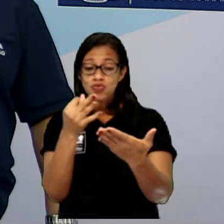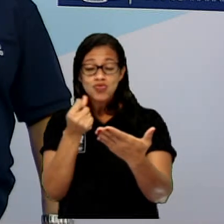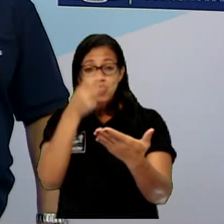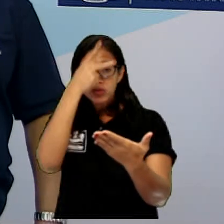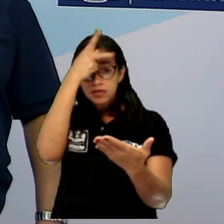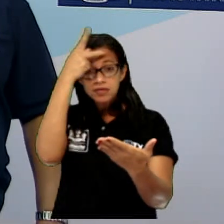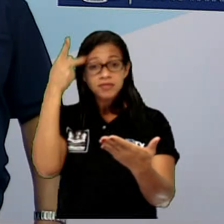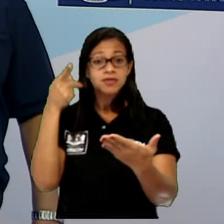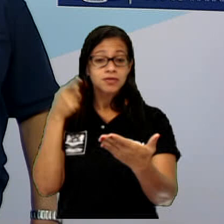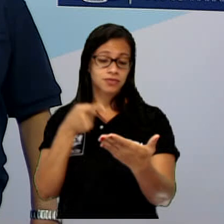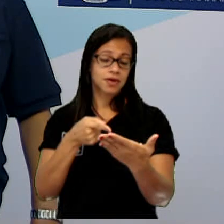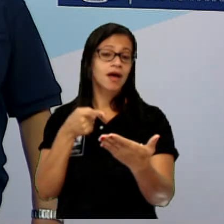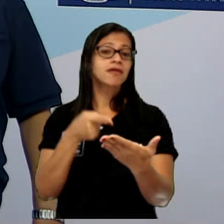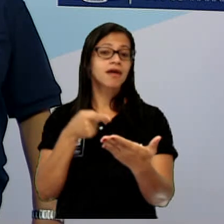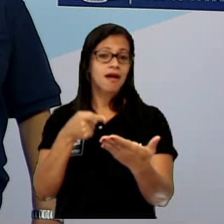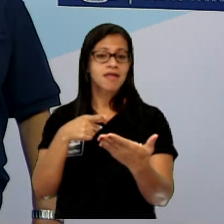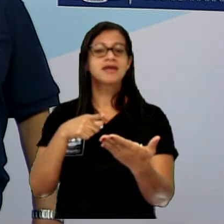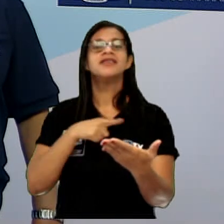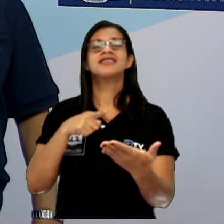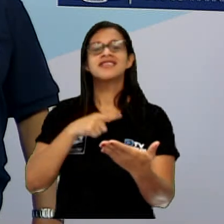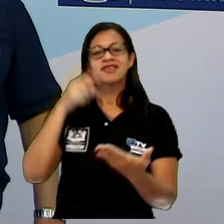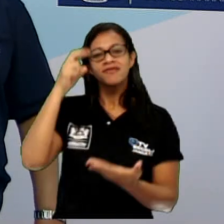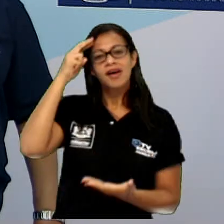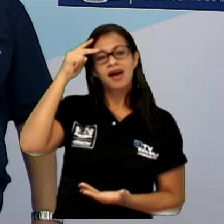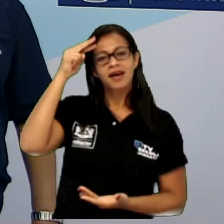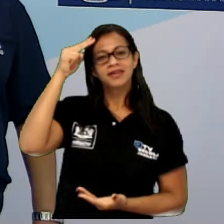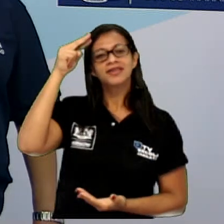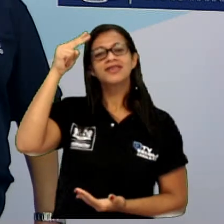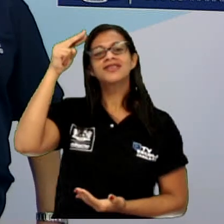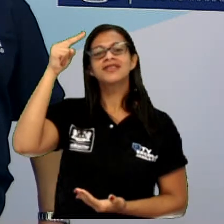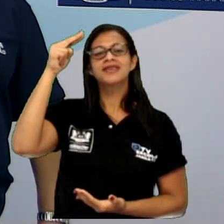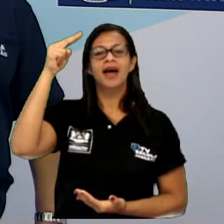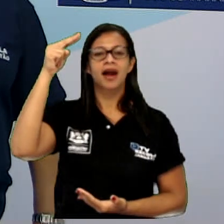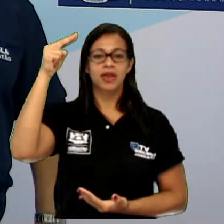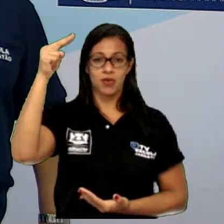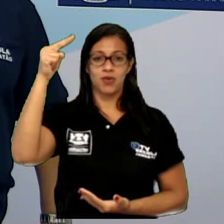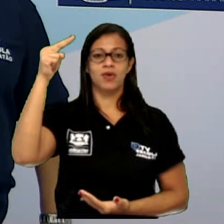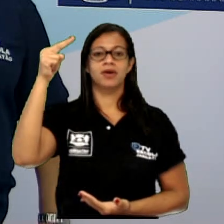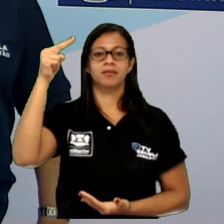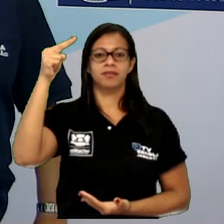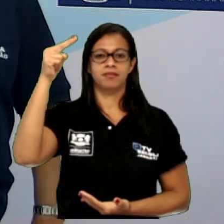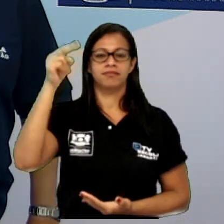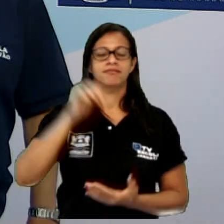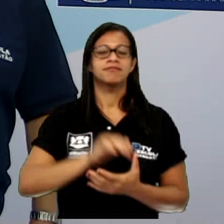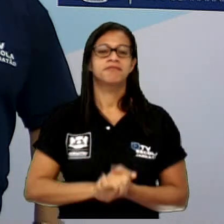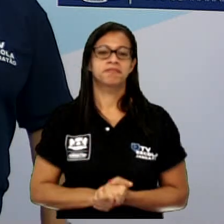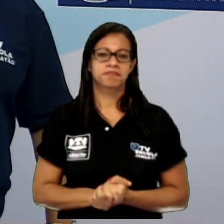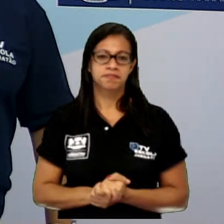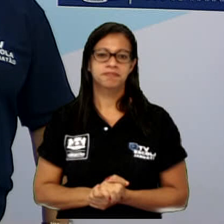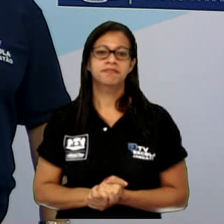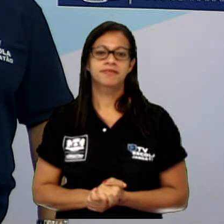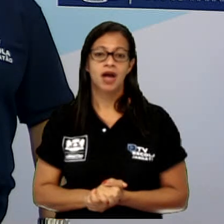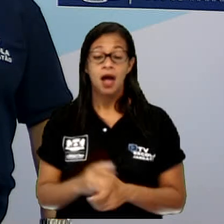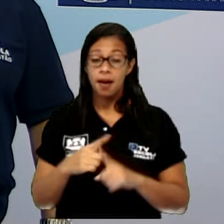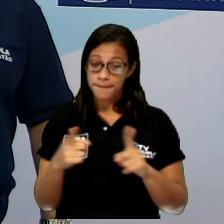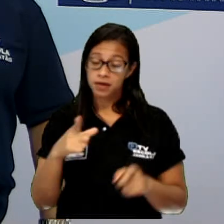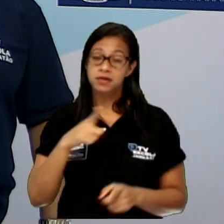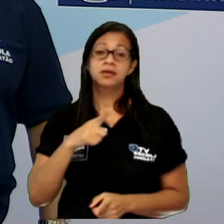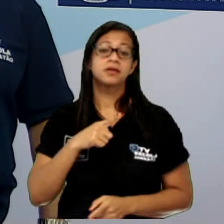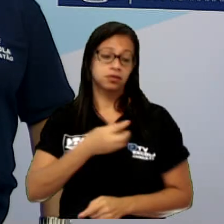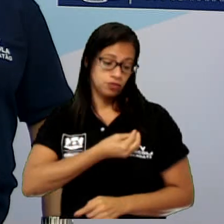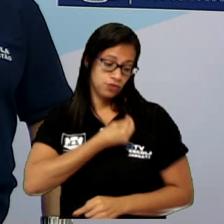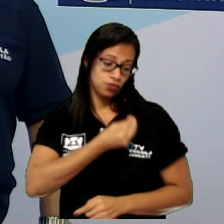fizeram história a ponto de ir para um livro de história e a gente estudar. Mas eles também tinham sua vida particular,